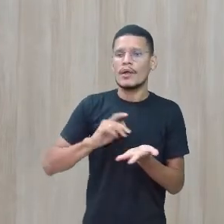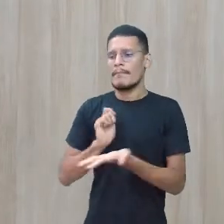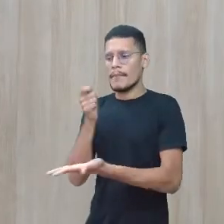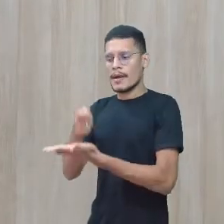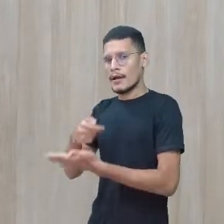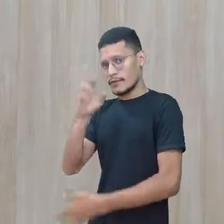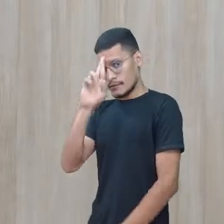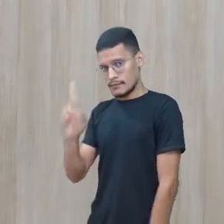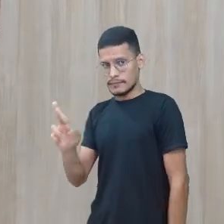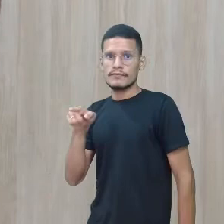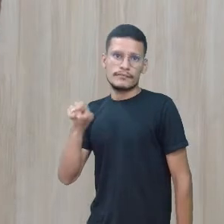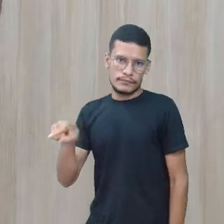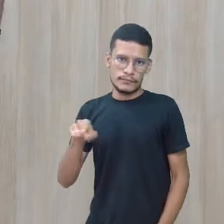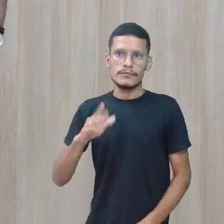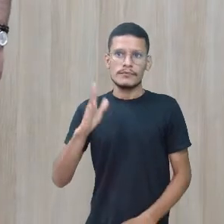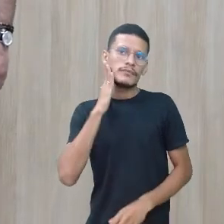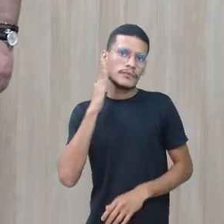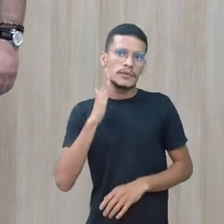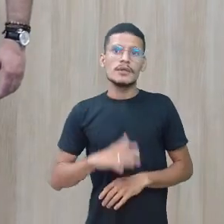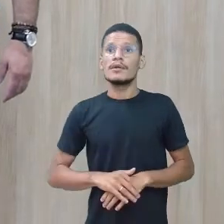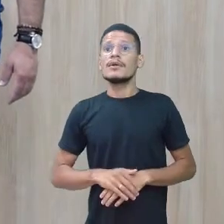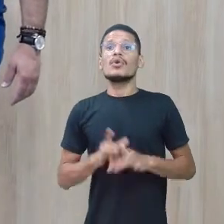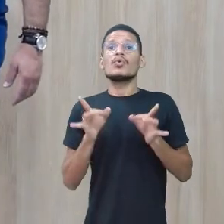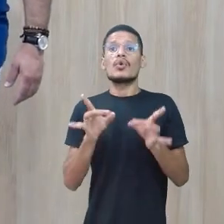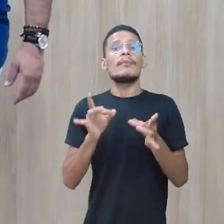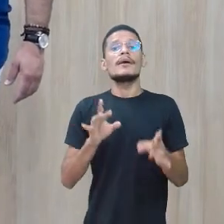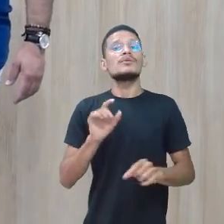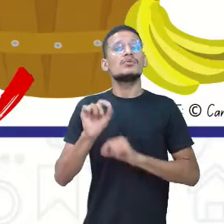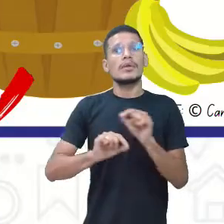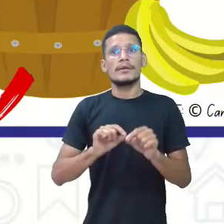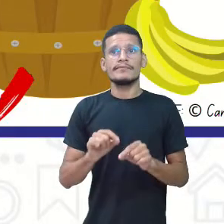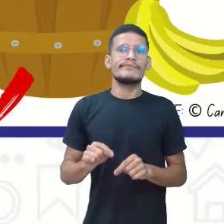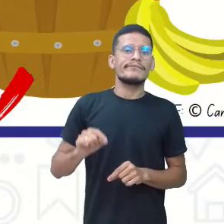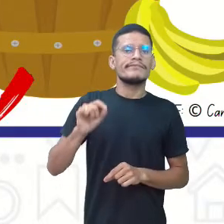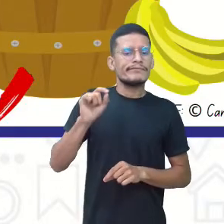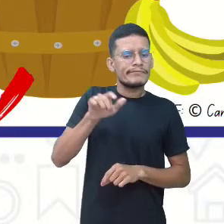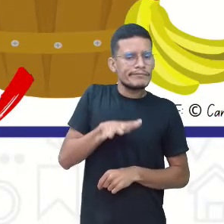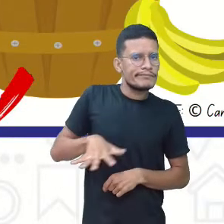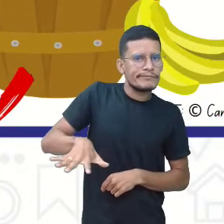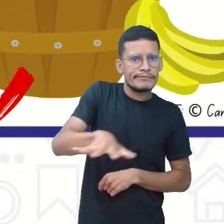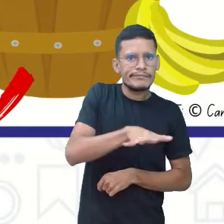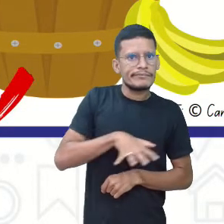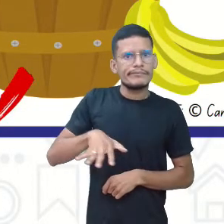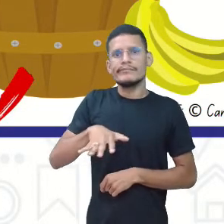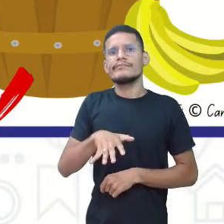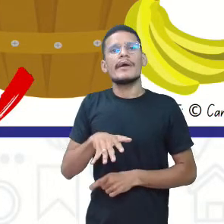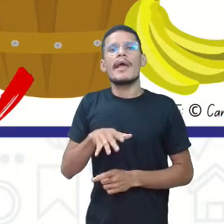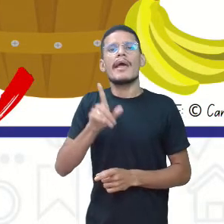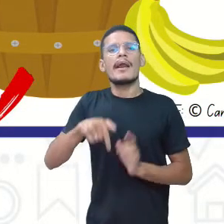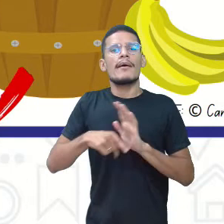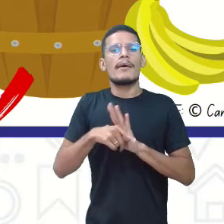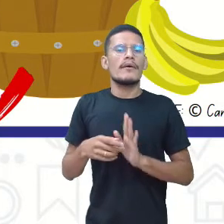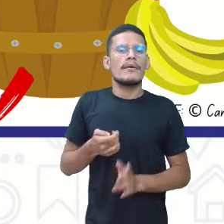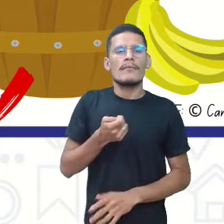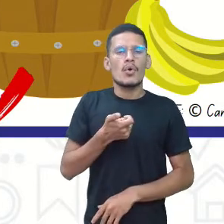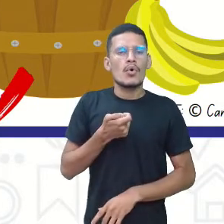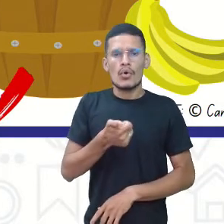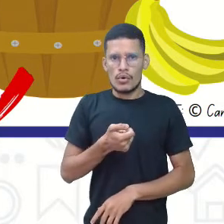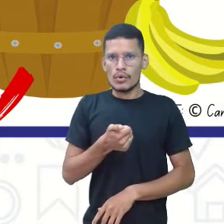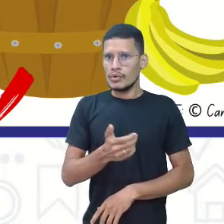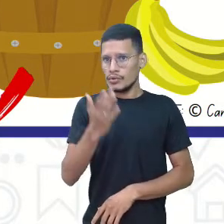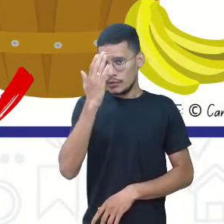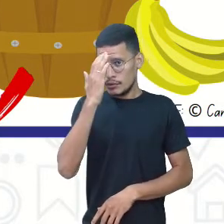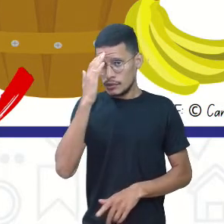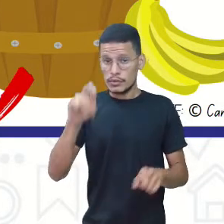pagos aos senhores, ok? Então veja, o comércio nessa região ele era praticamente escasso, né? E